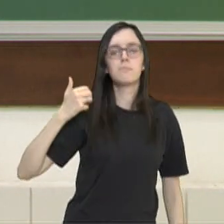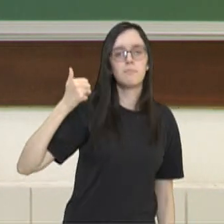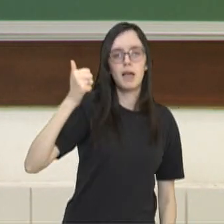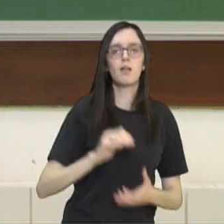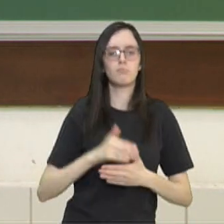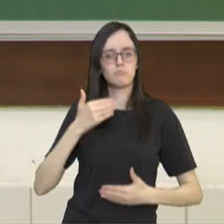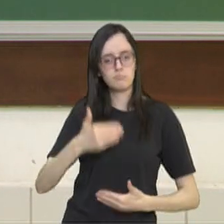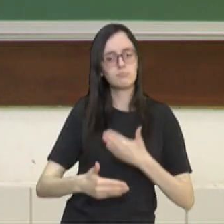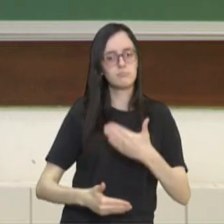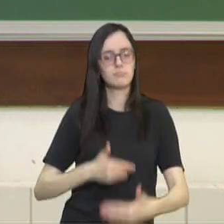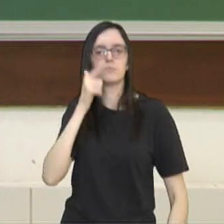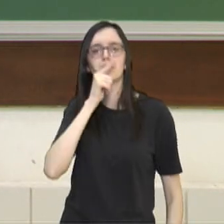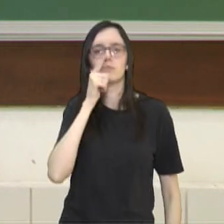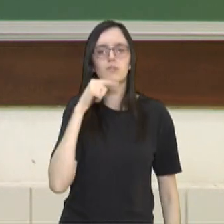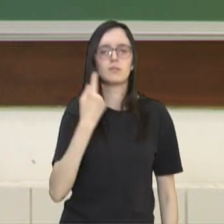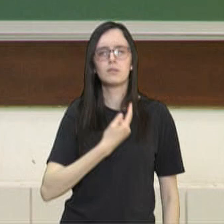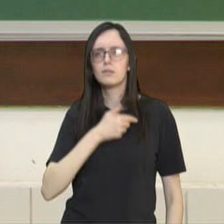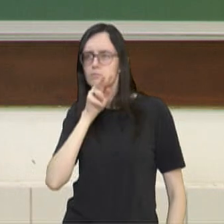nessas competições.